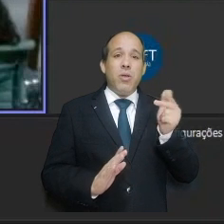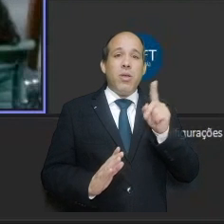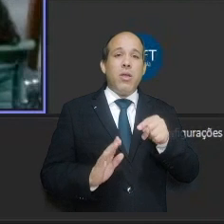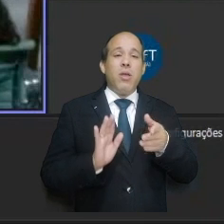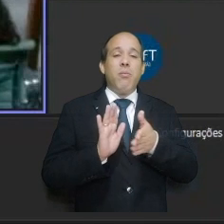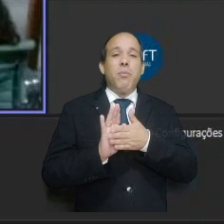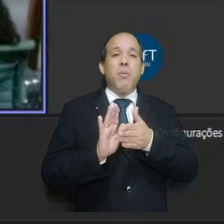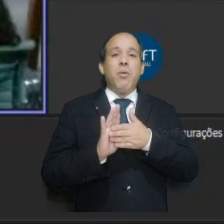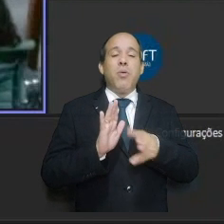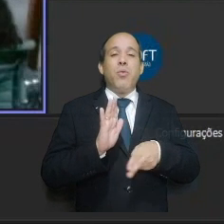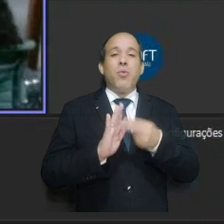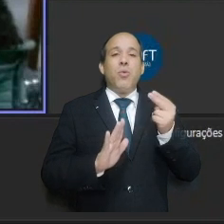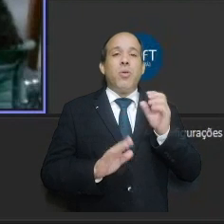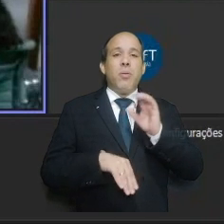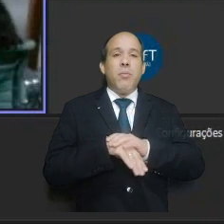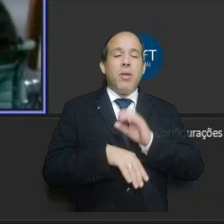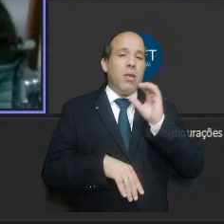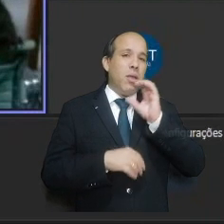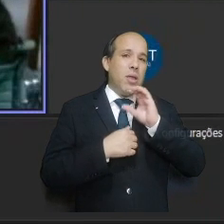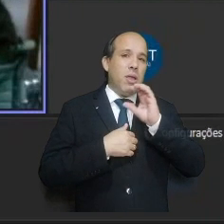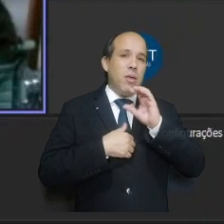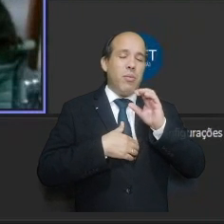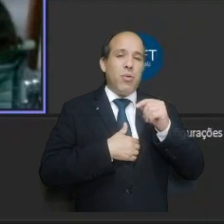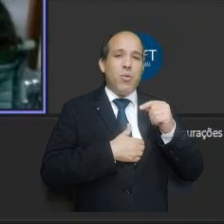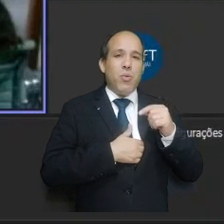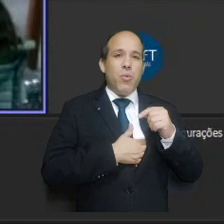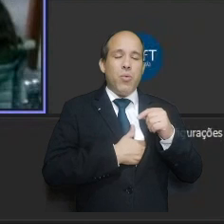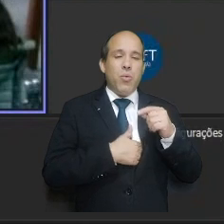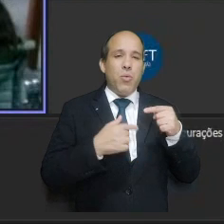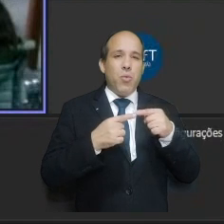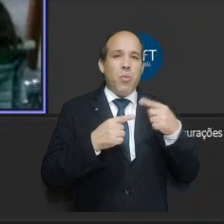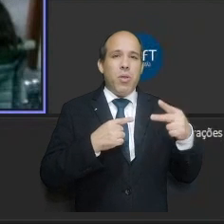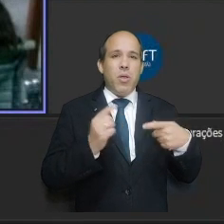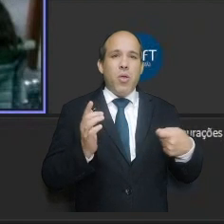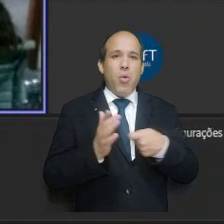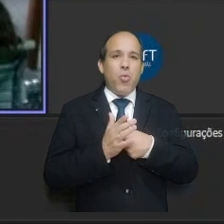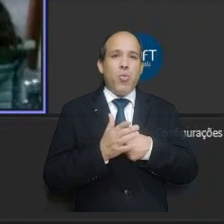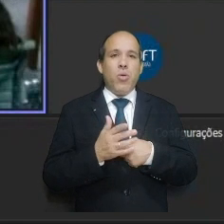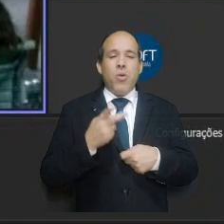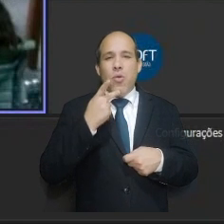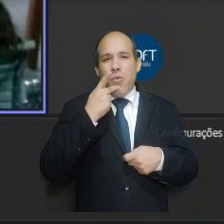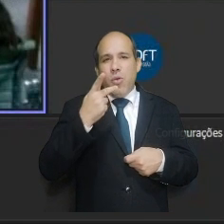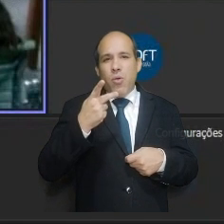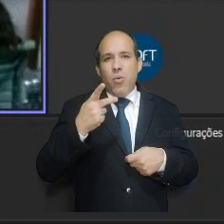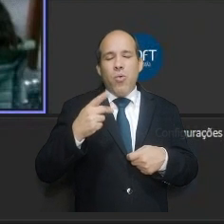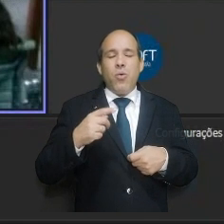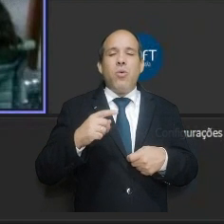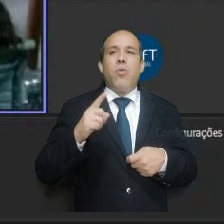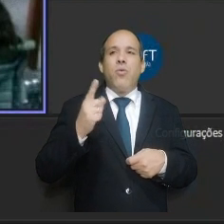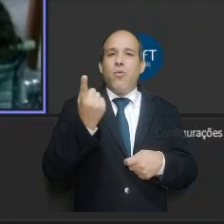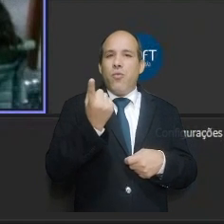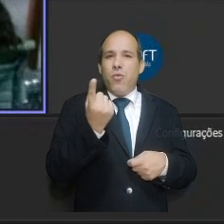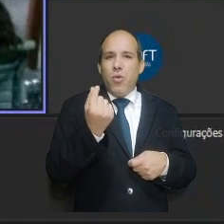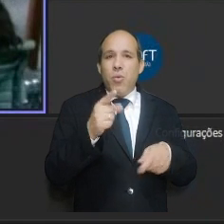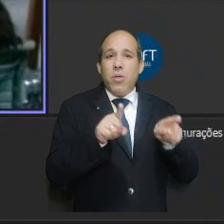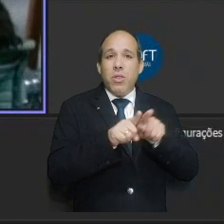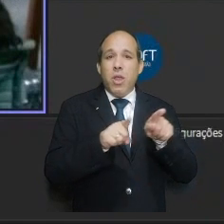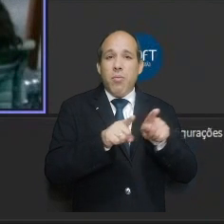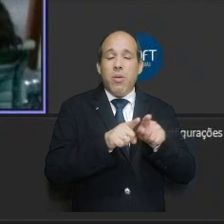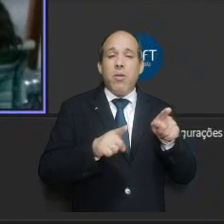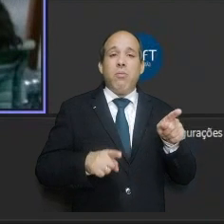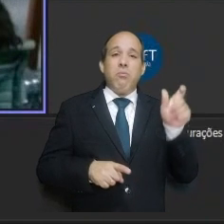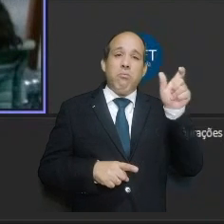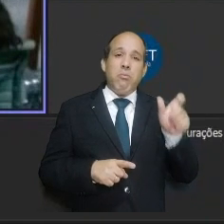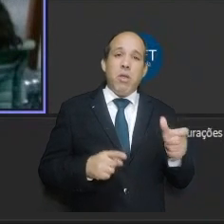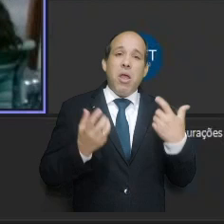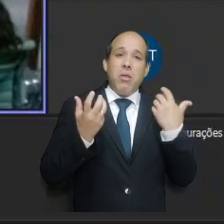Esse procedimento foi apresentado como uma proposta cirúrgica mais adequada ao caso da autora. E aí diz o problema que ela tinha. E foi